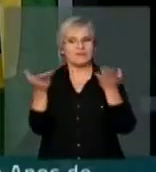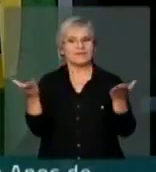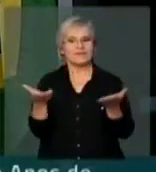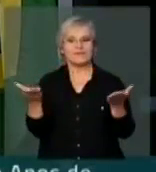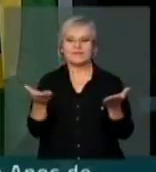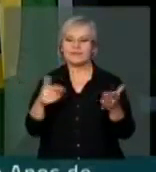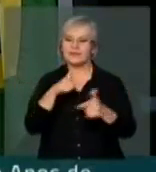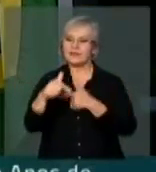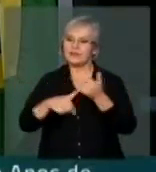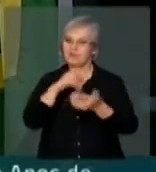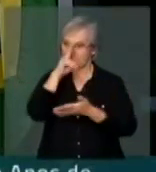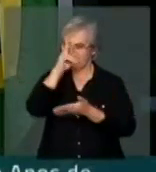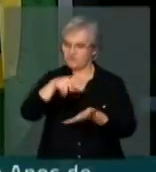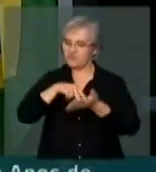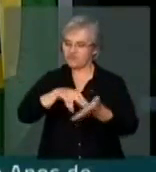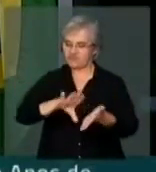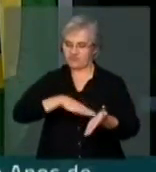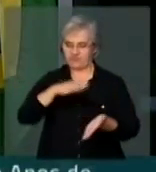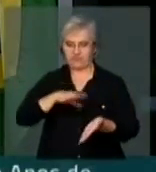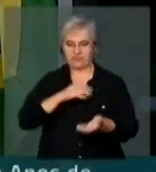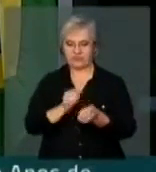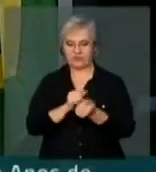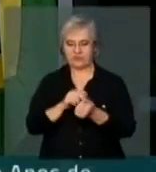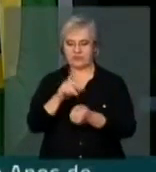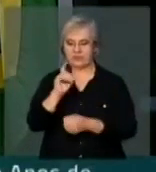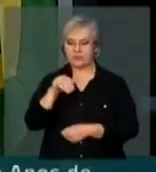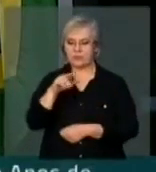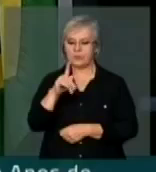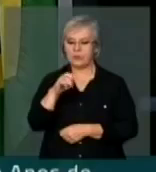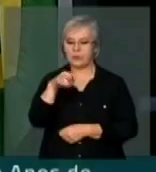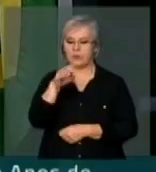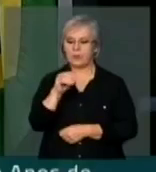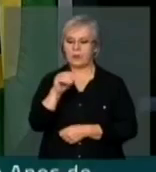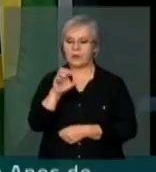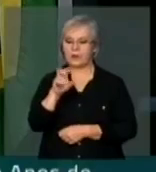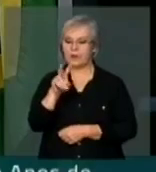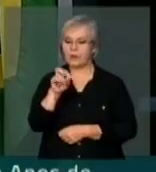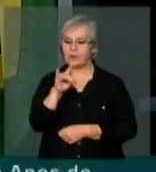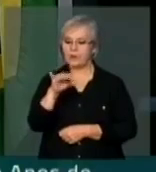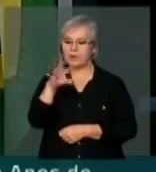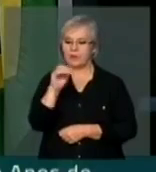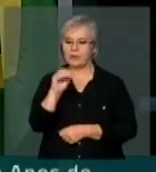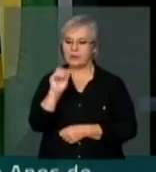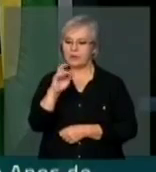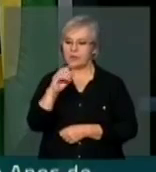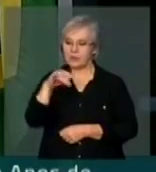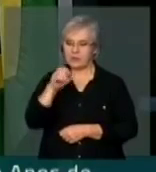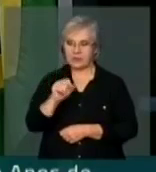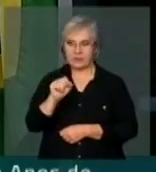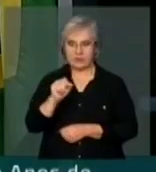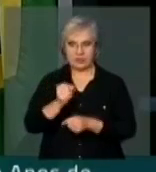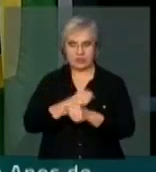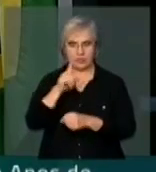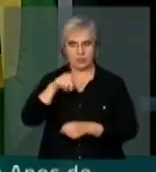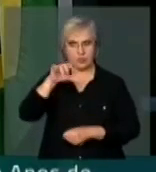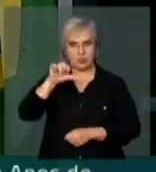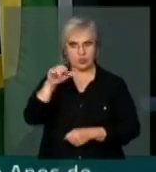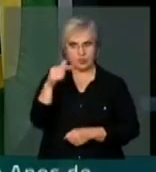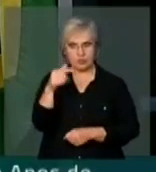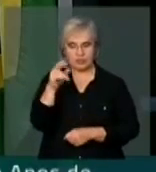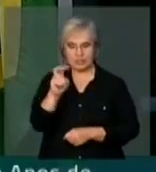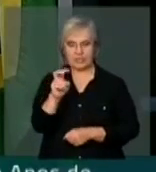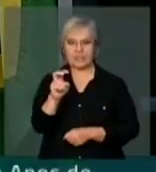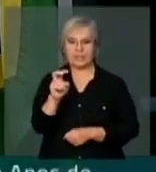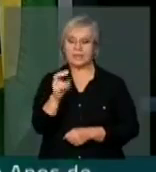a atuação firme e corajosa de D. Paulo Evaristo Arnes. Em 1975, numa atitude